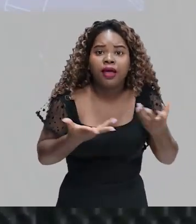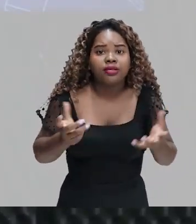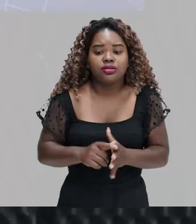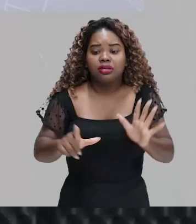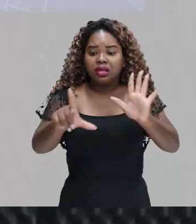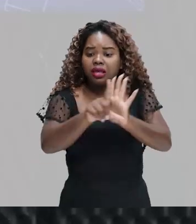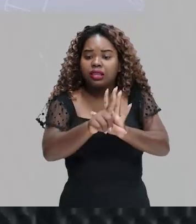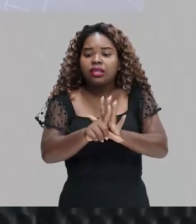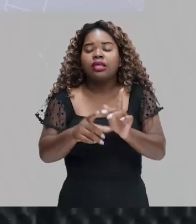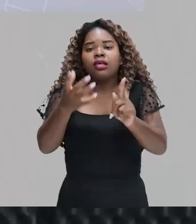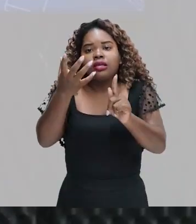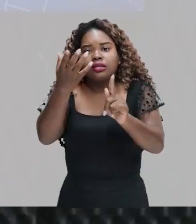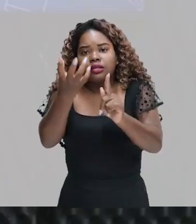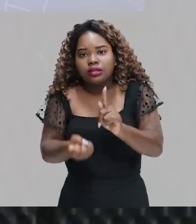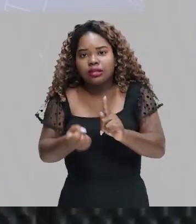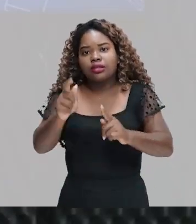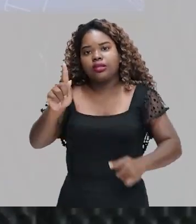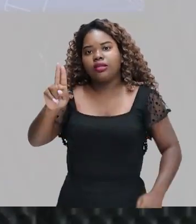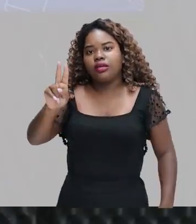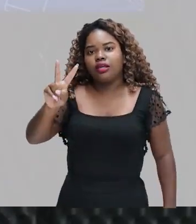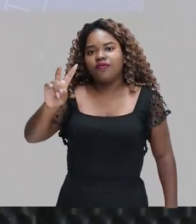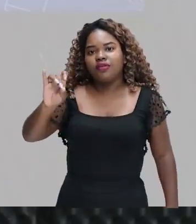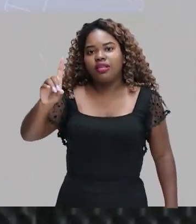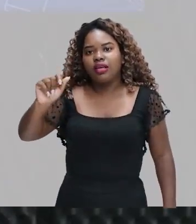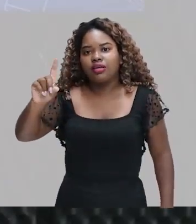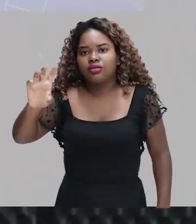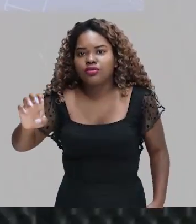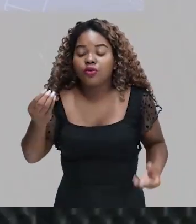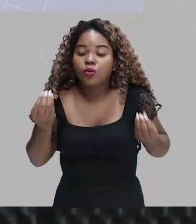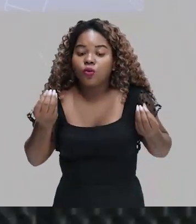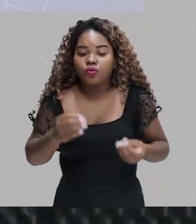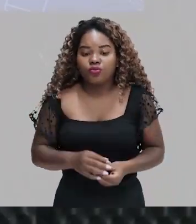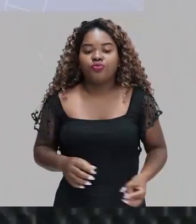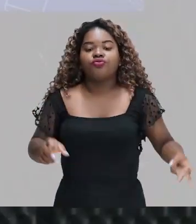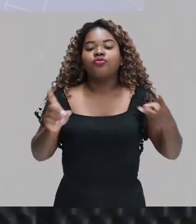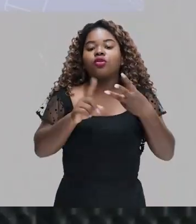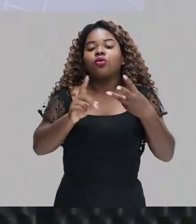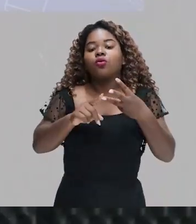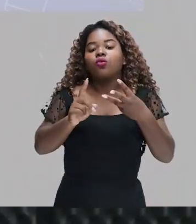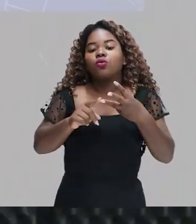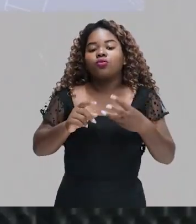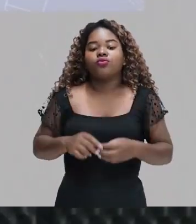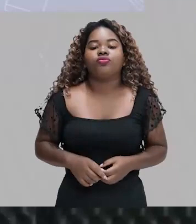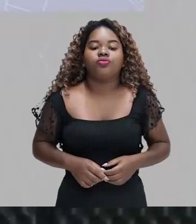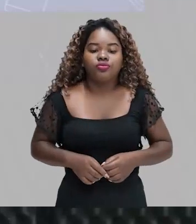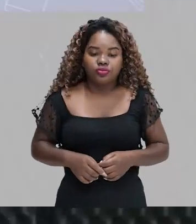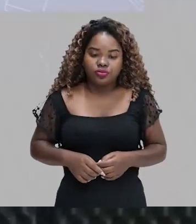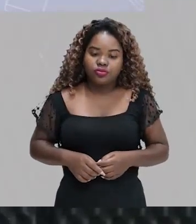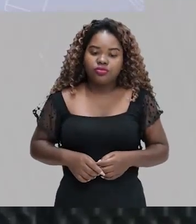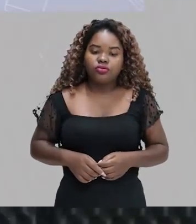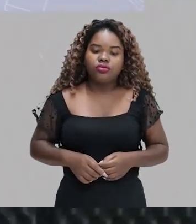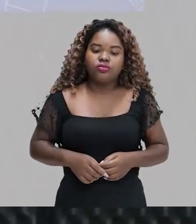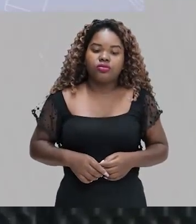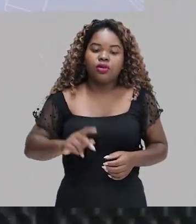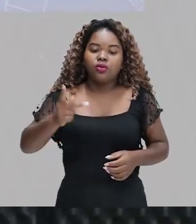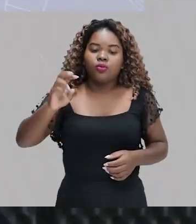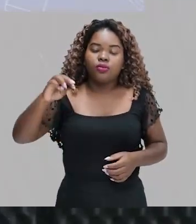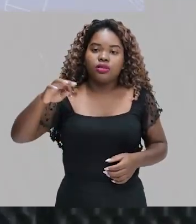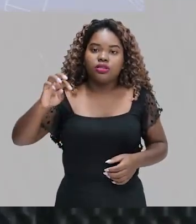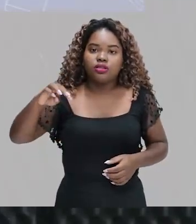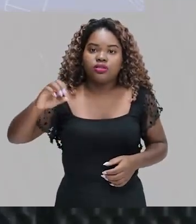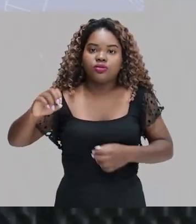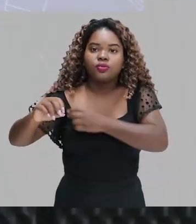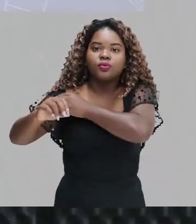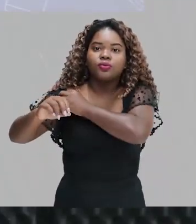explicar. Então, eu vou racionalizar sobre a coisa mais coerente possível. O humanismo, também não tem como você fugir